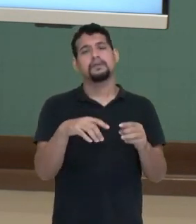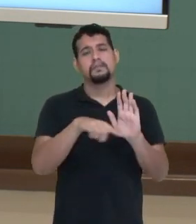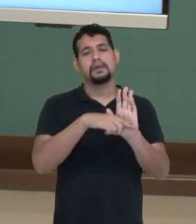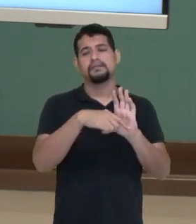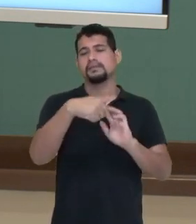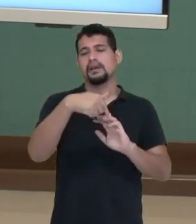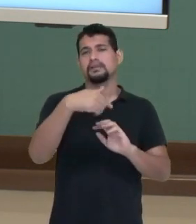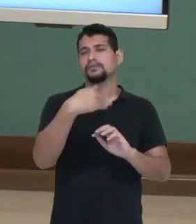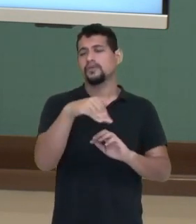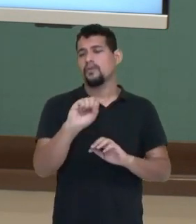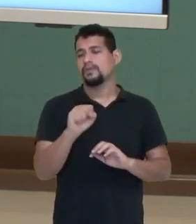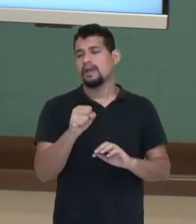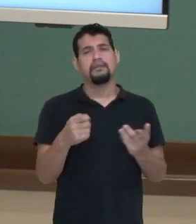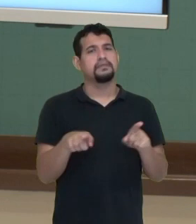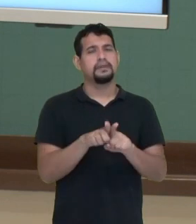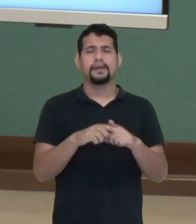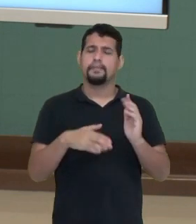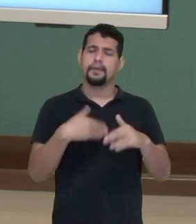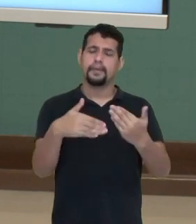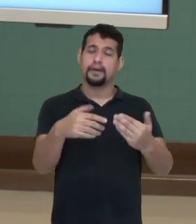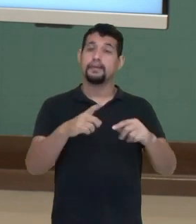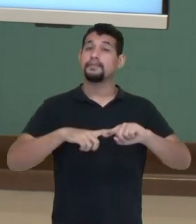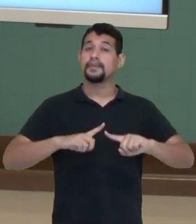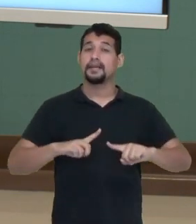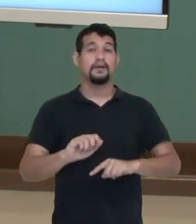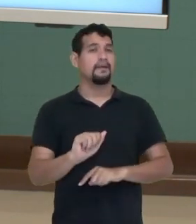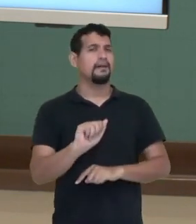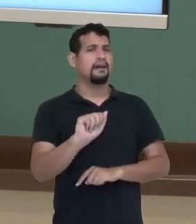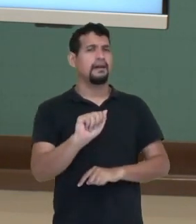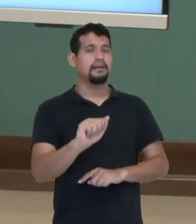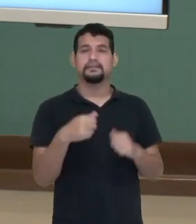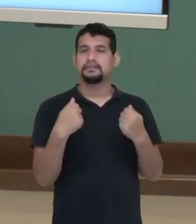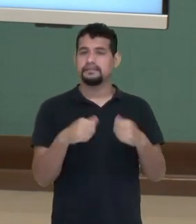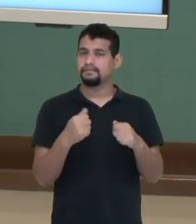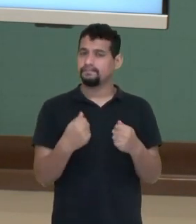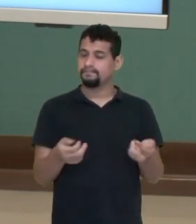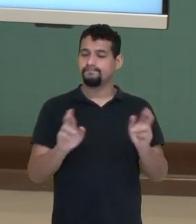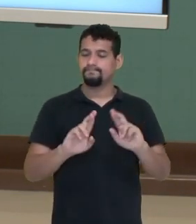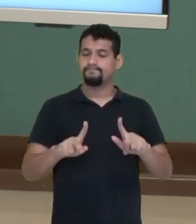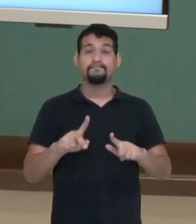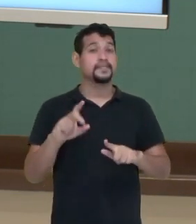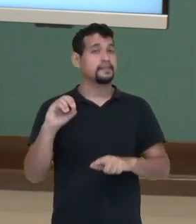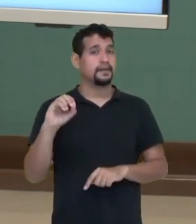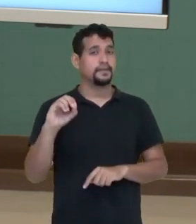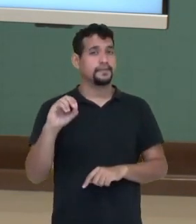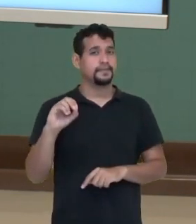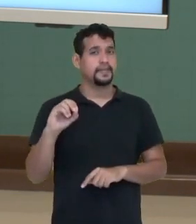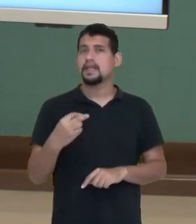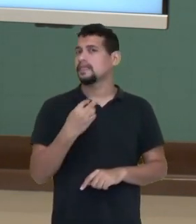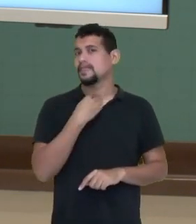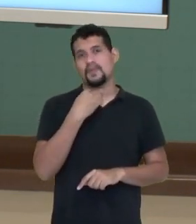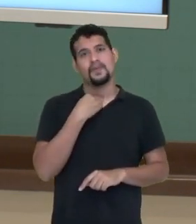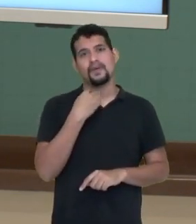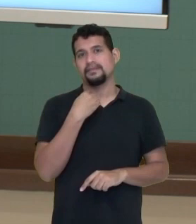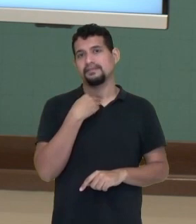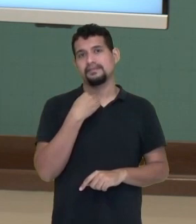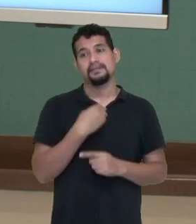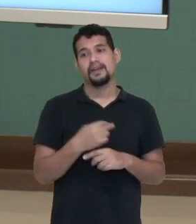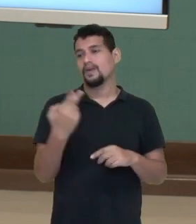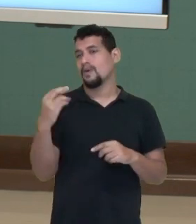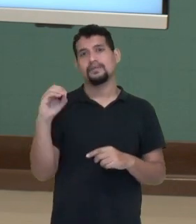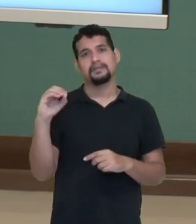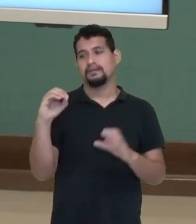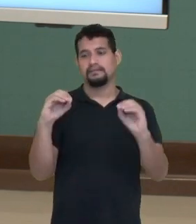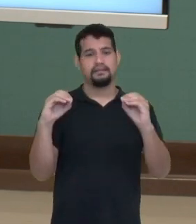7/8. E por aí vai. E o A tem que ser diferente de zero. Por quê? Se o A for igual a